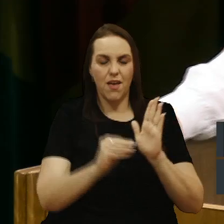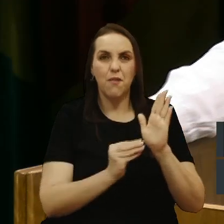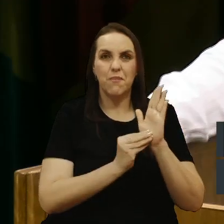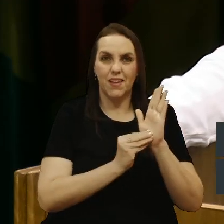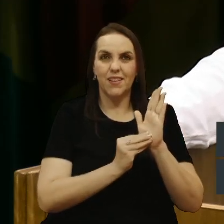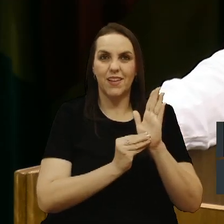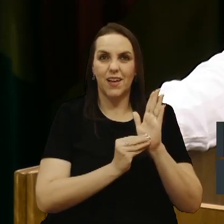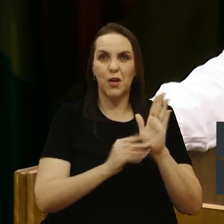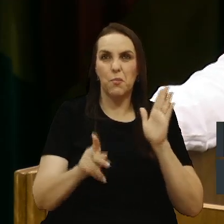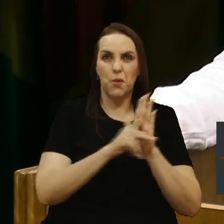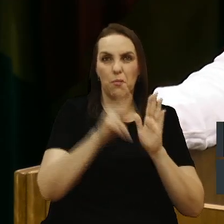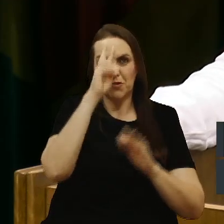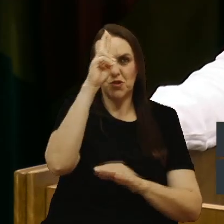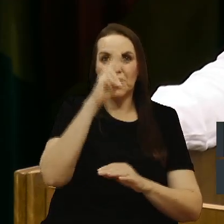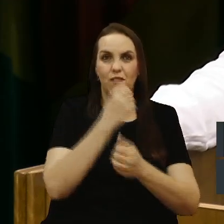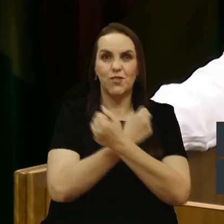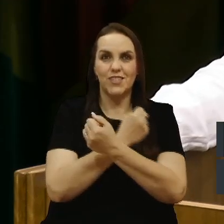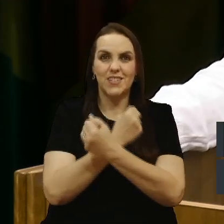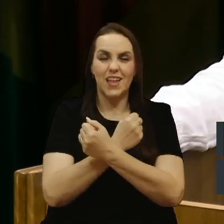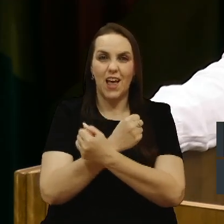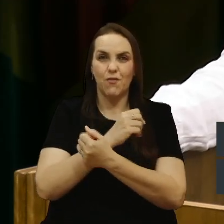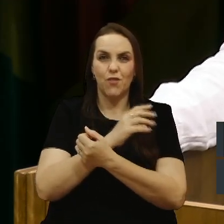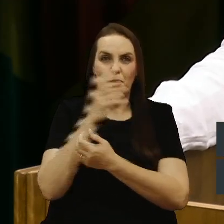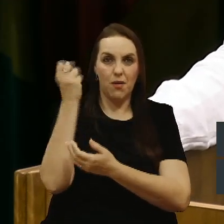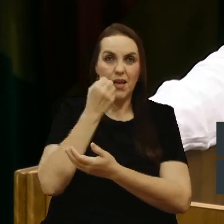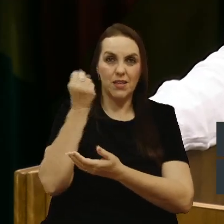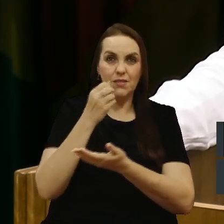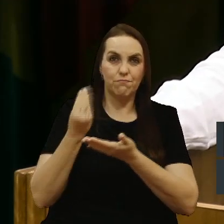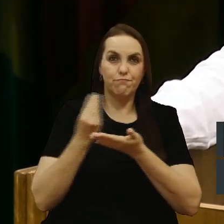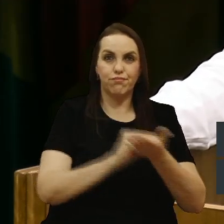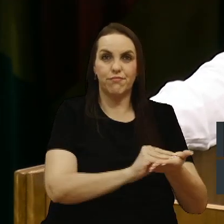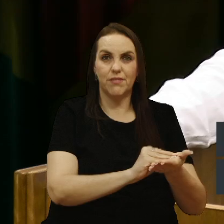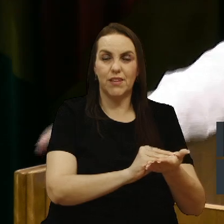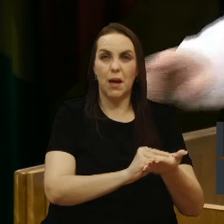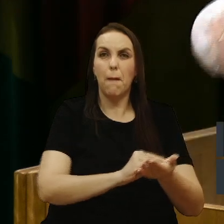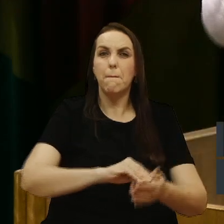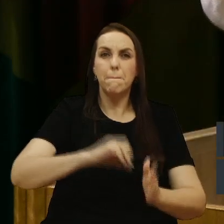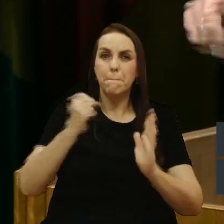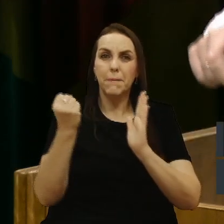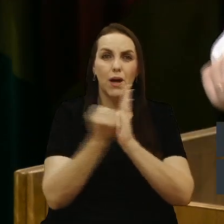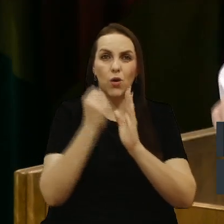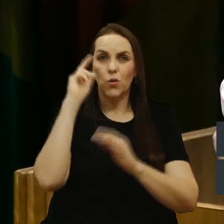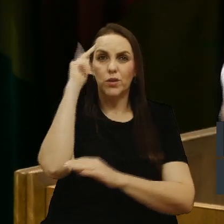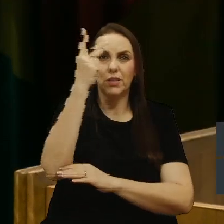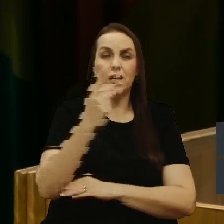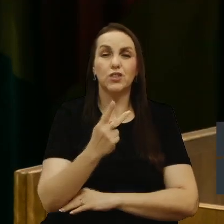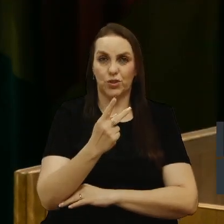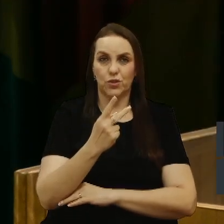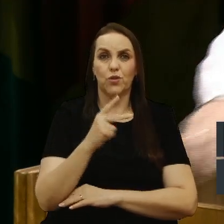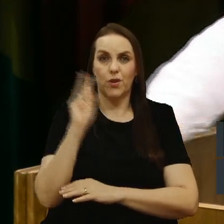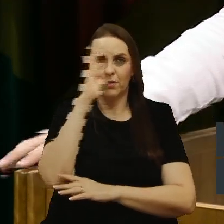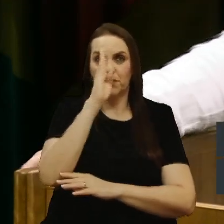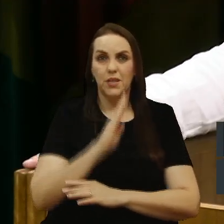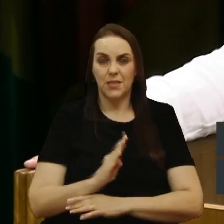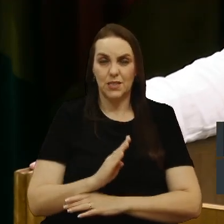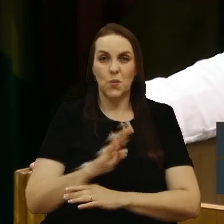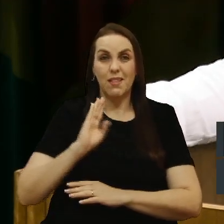indenizados. Ficou marcado na história do Brasil como um dos maiores escravagistas,